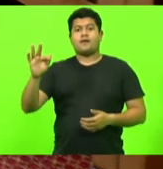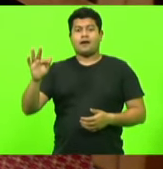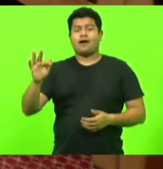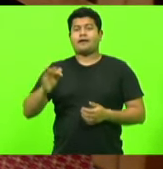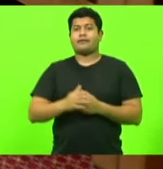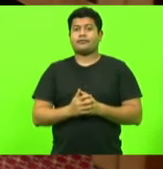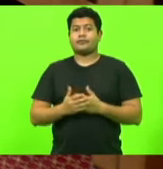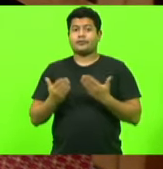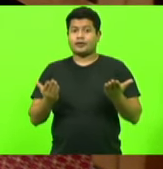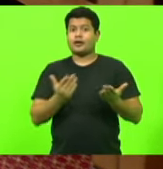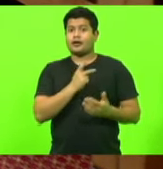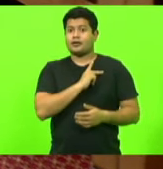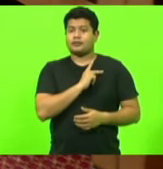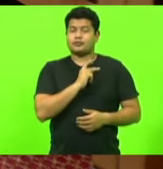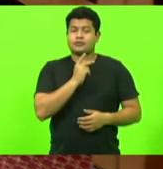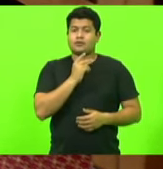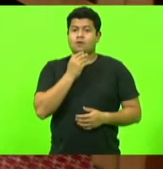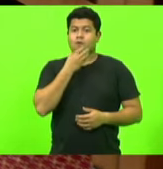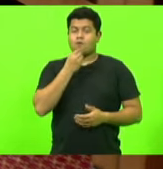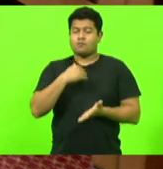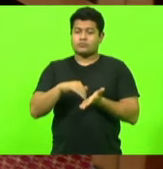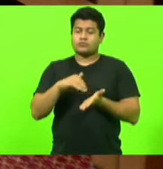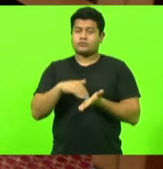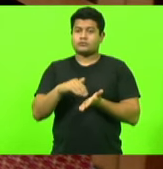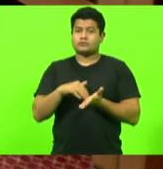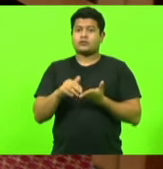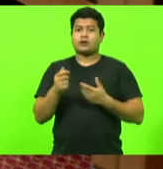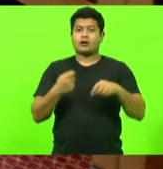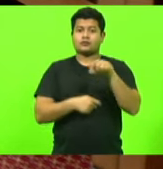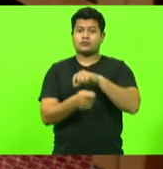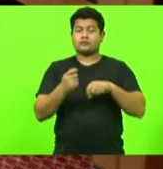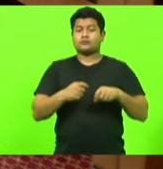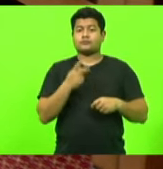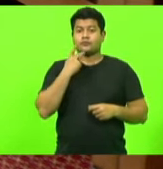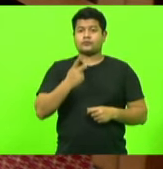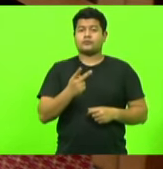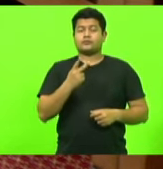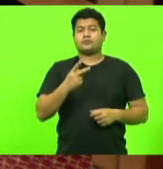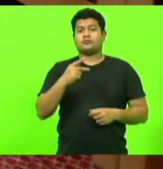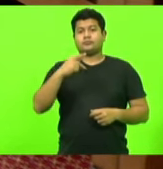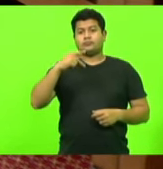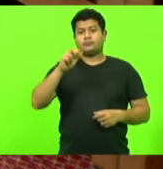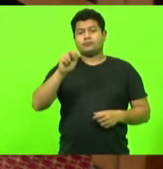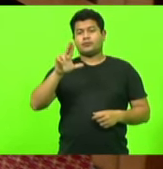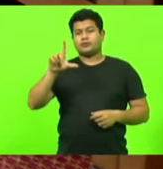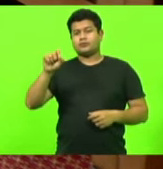passada. Portanto, quando há renegociação da dívida, é